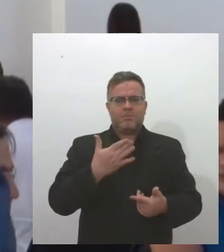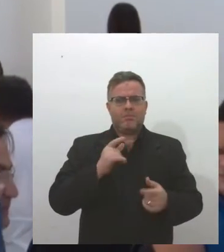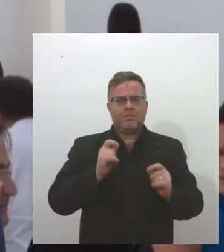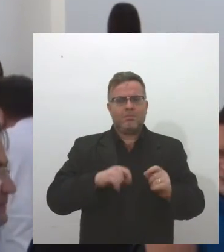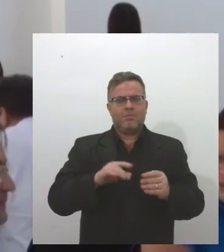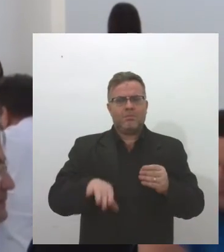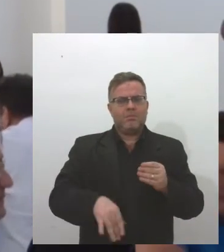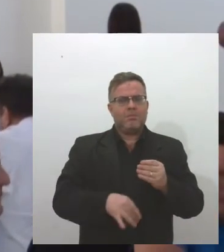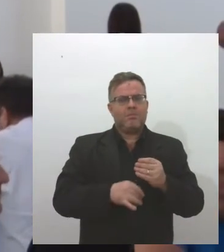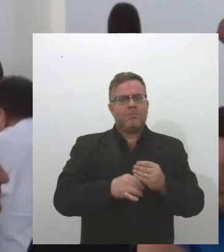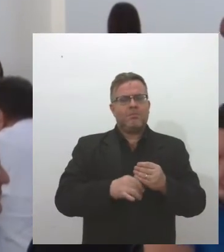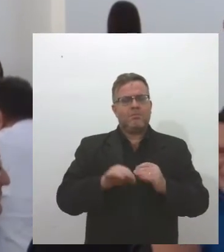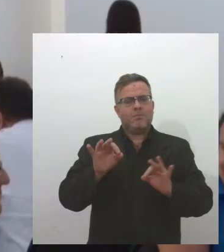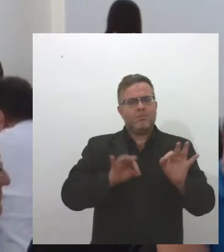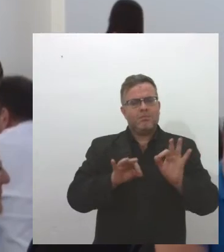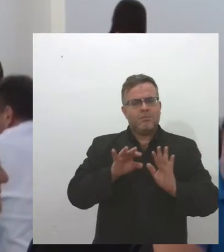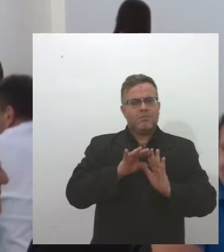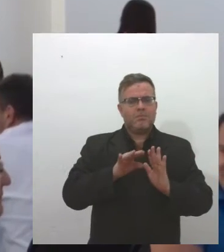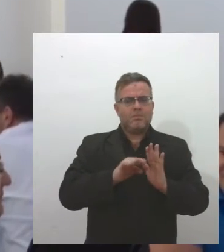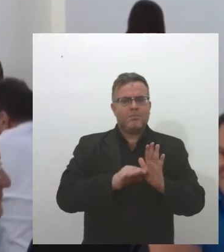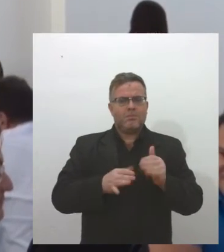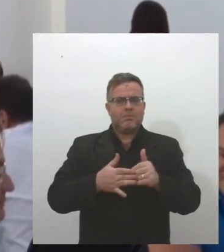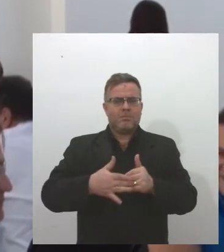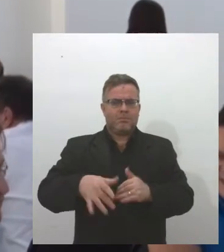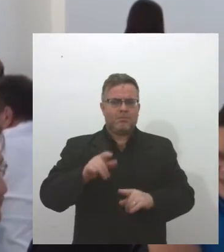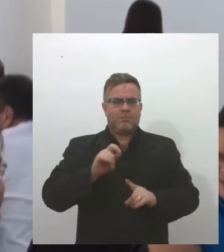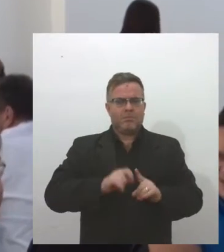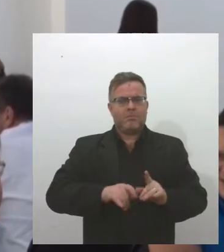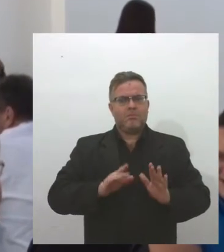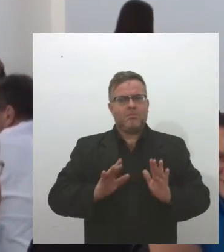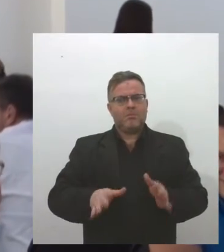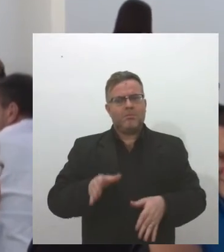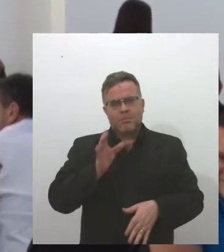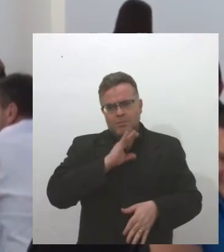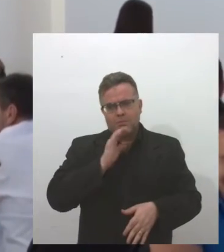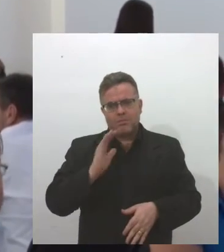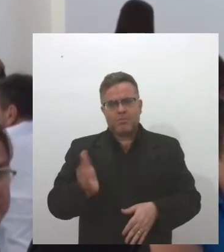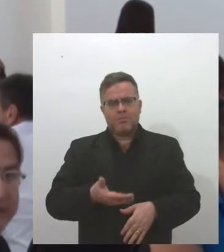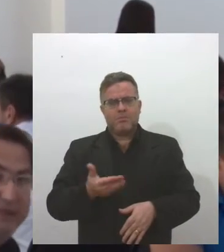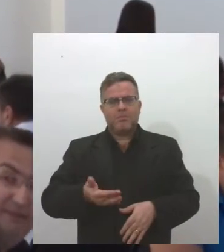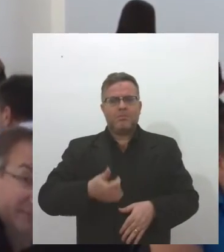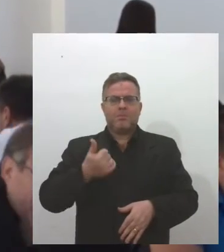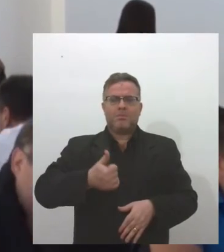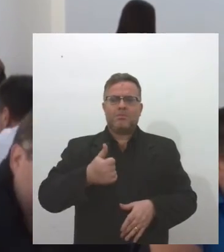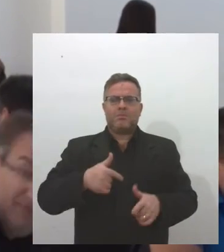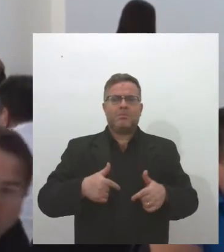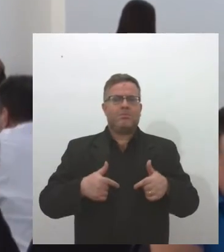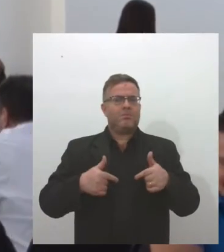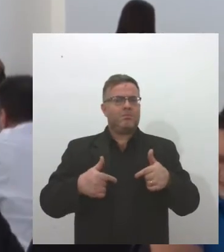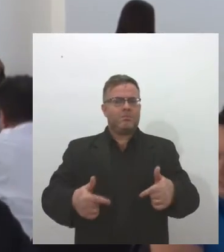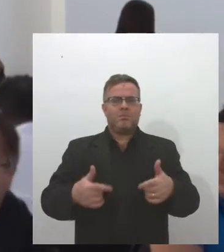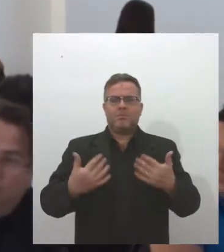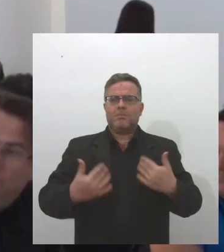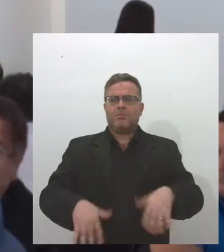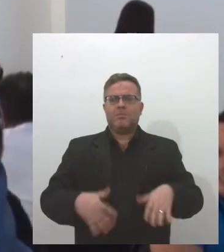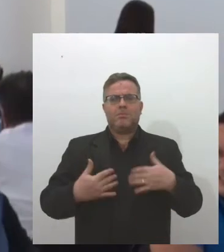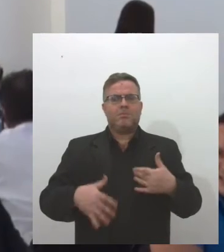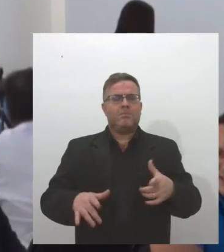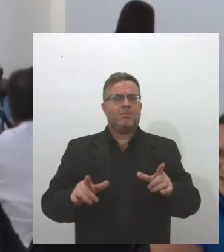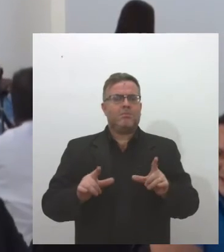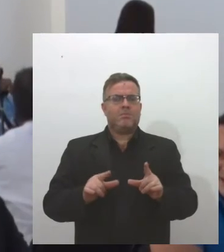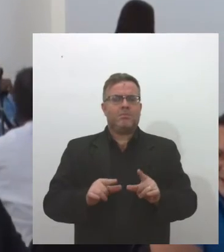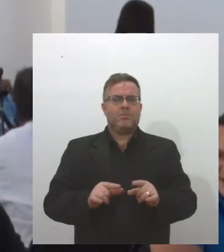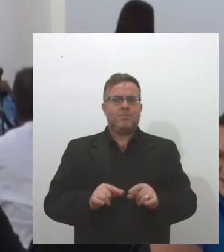que o planejamento do próximo mês seja feito já, né? Esse é o grande desafio. É muito menos importante para nós